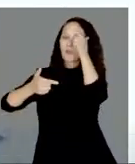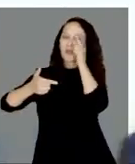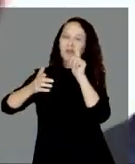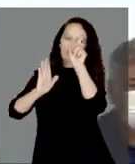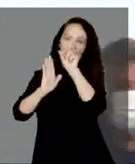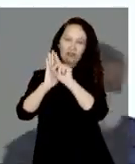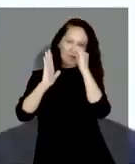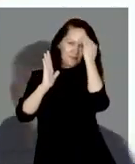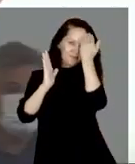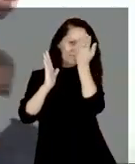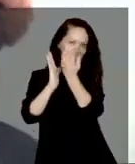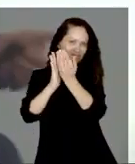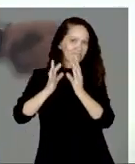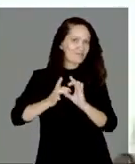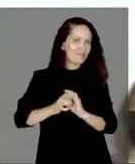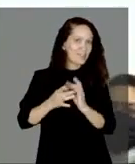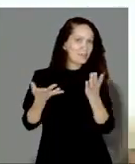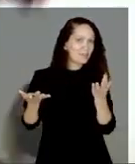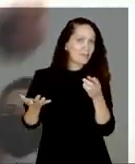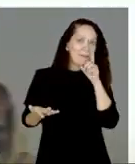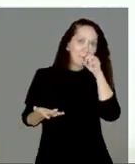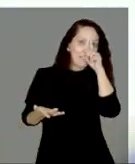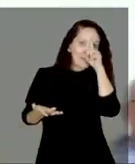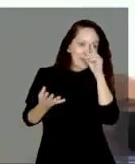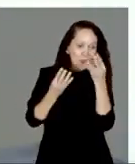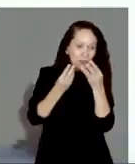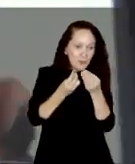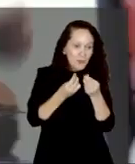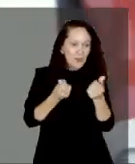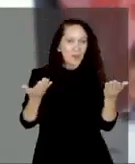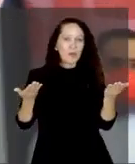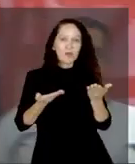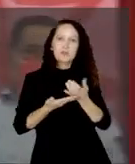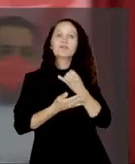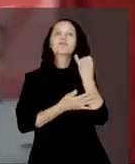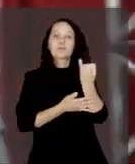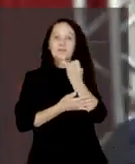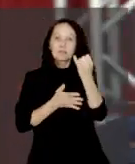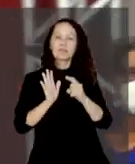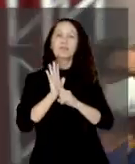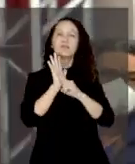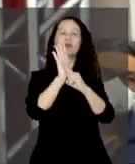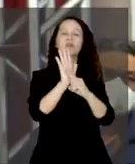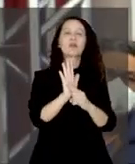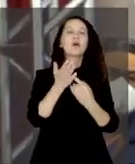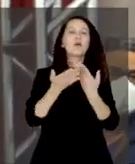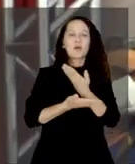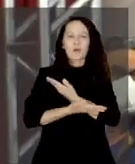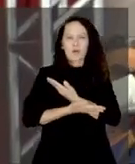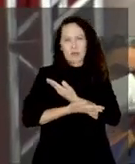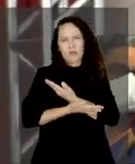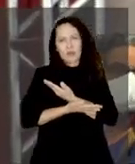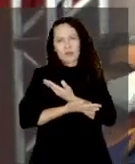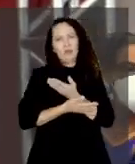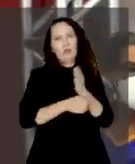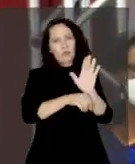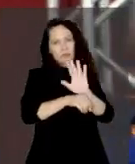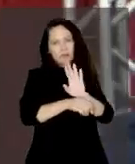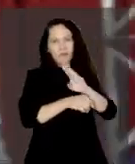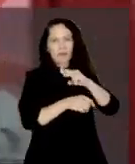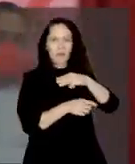que ataca a democracia todo santo dia, que ataca as instituições, né? E a gente sabe, como disse o